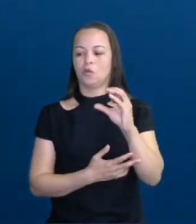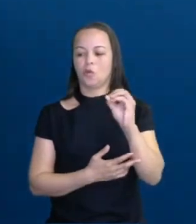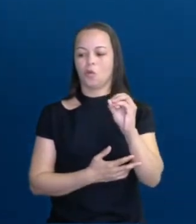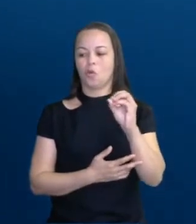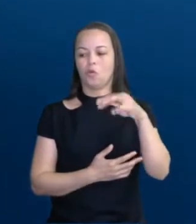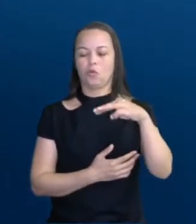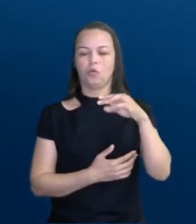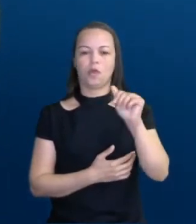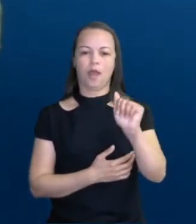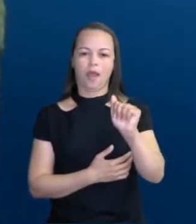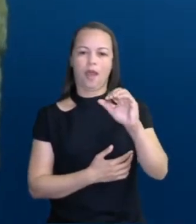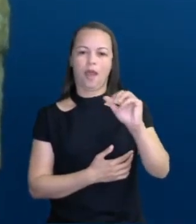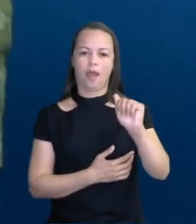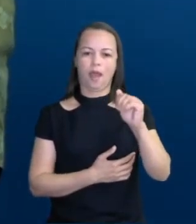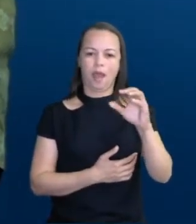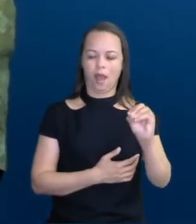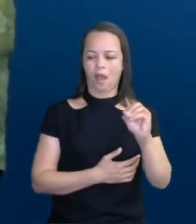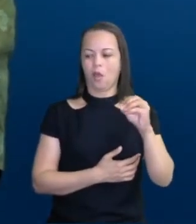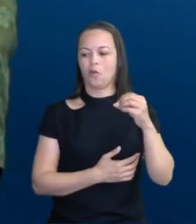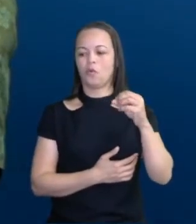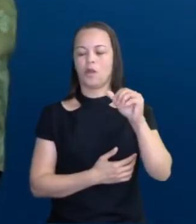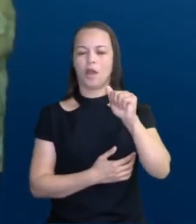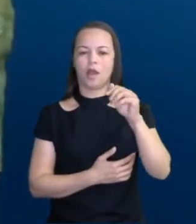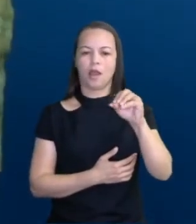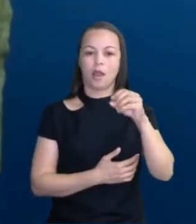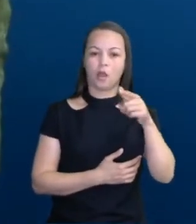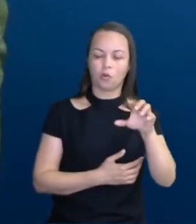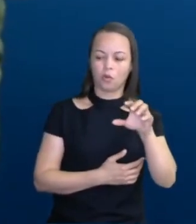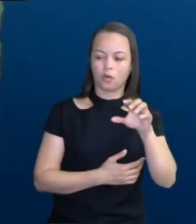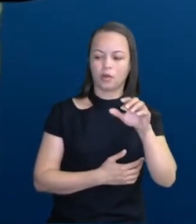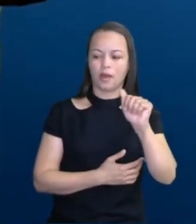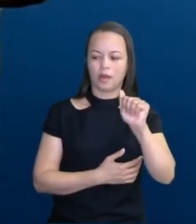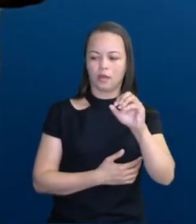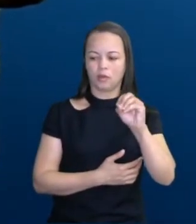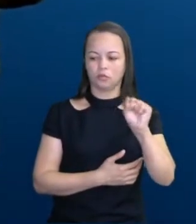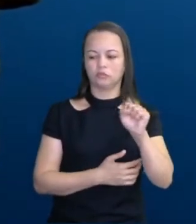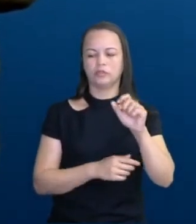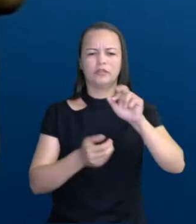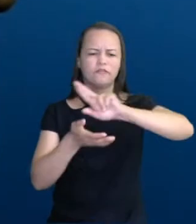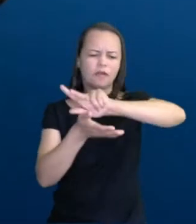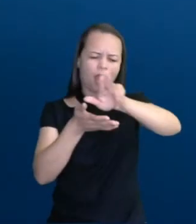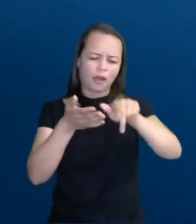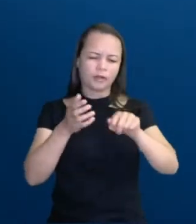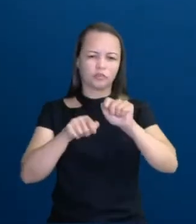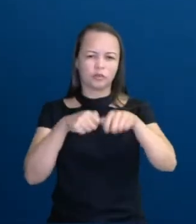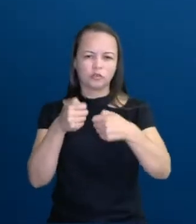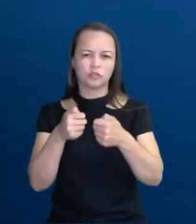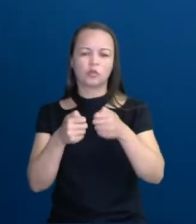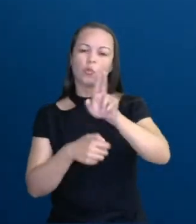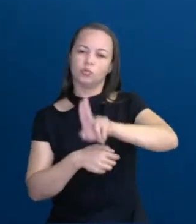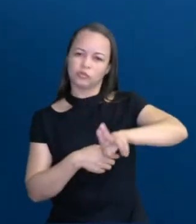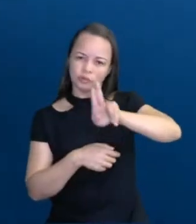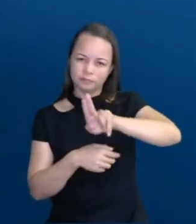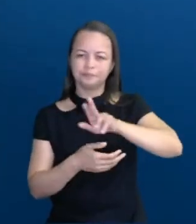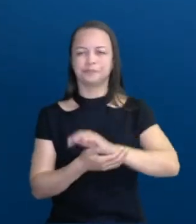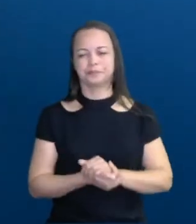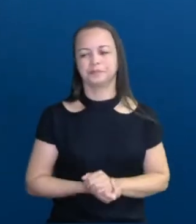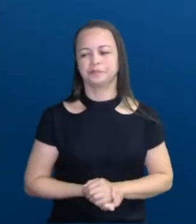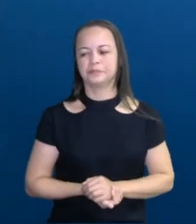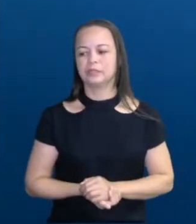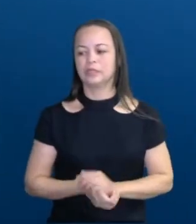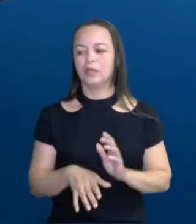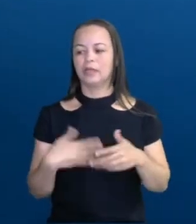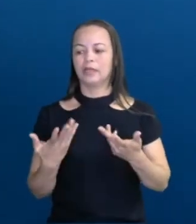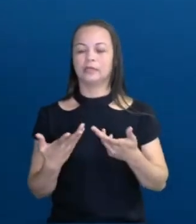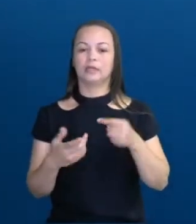por conta são as principais preposições aquelas que são mais utilizadas ó e aqui alguns exemplos de